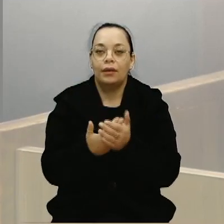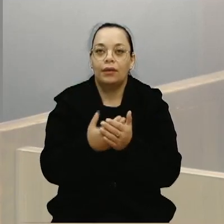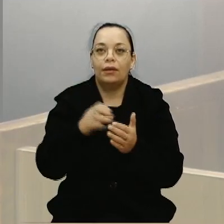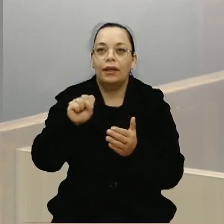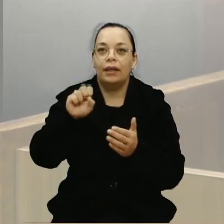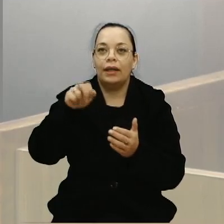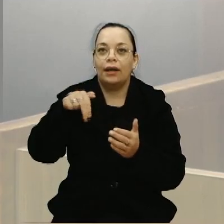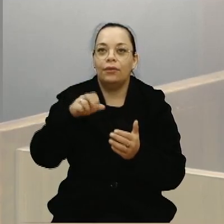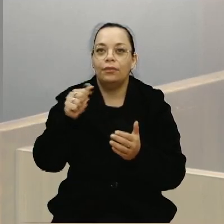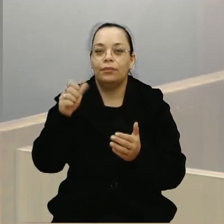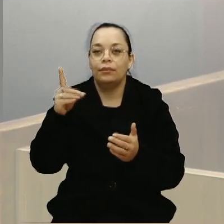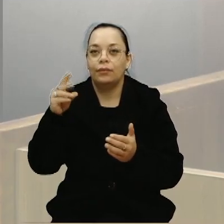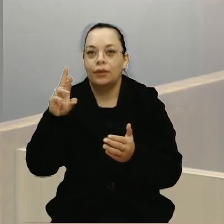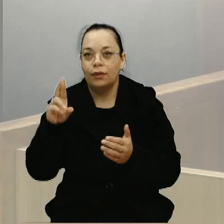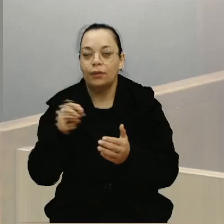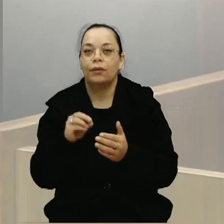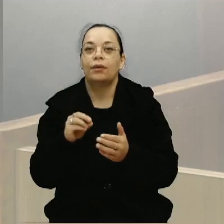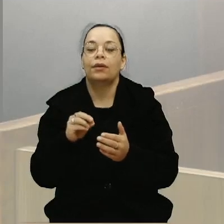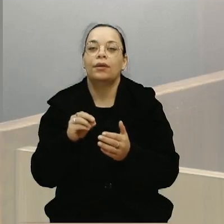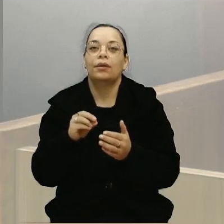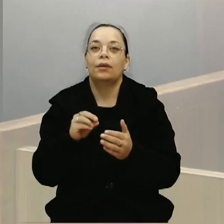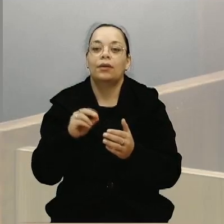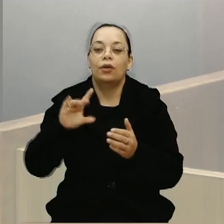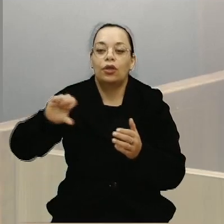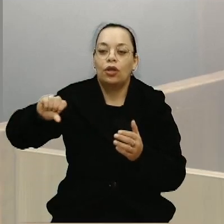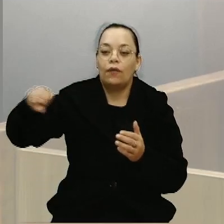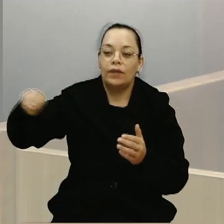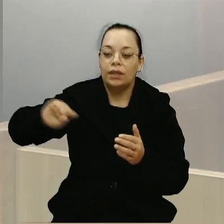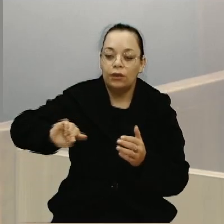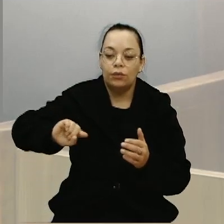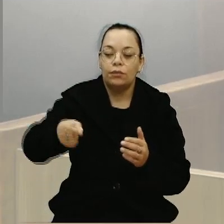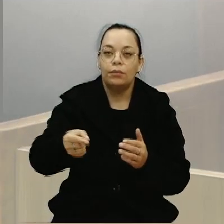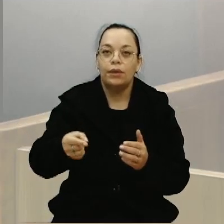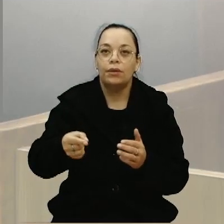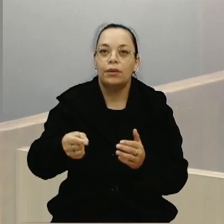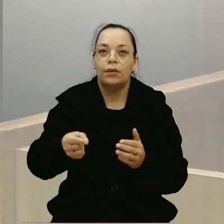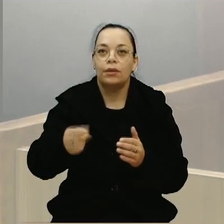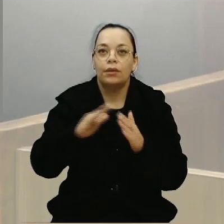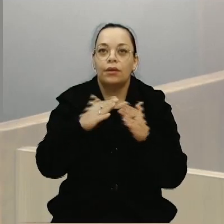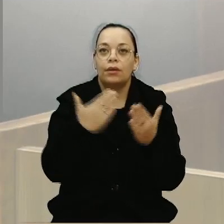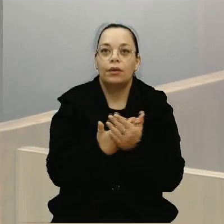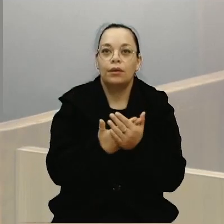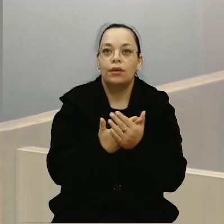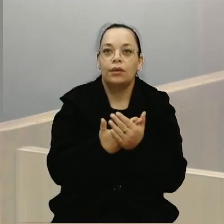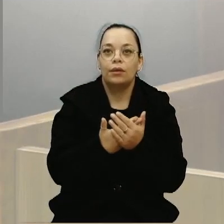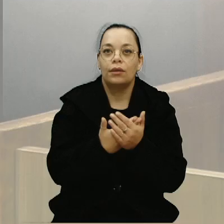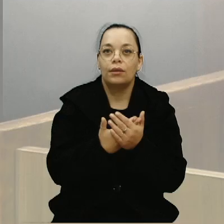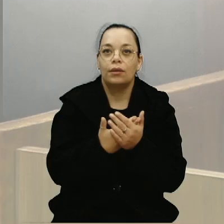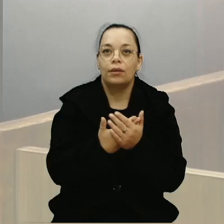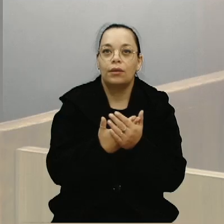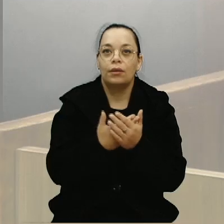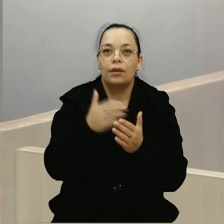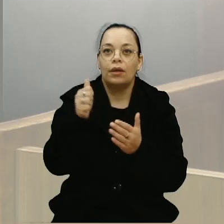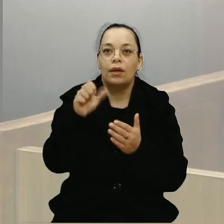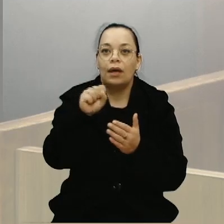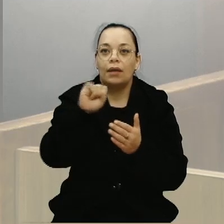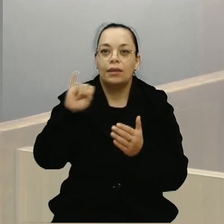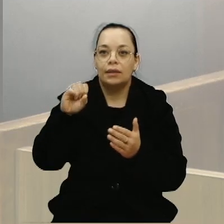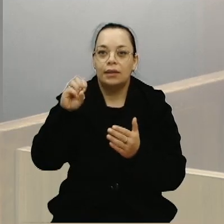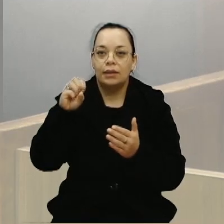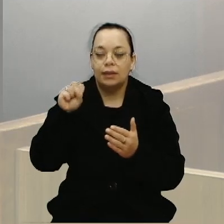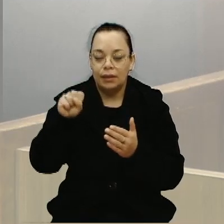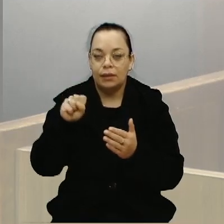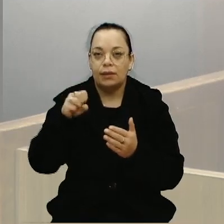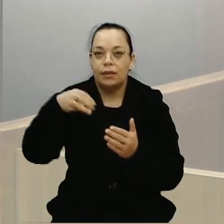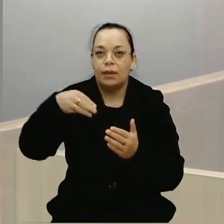Teotônio Vilela, mais 900 mil para a escola de Dr. Assis Antônio Mariani. E